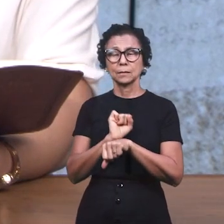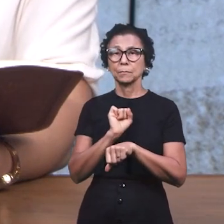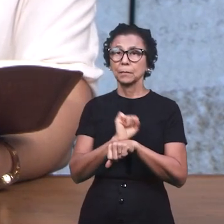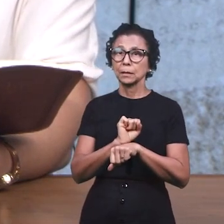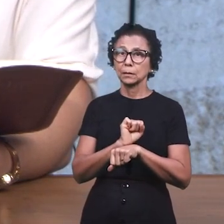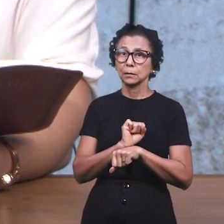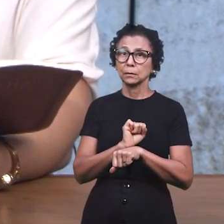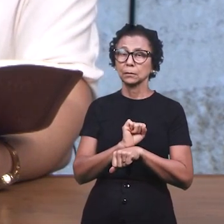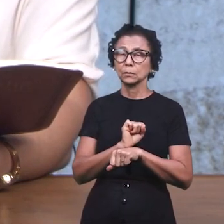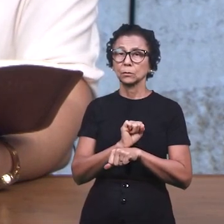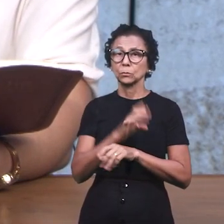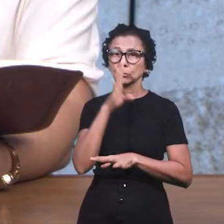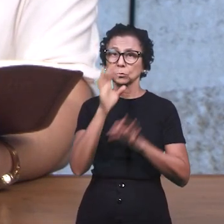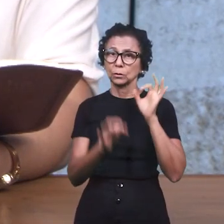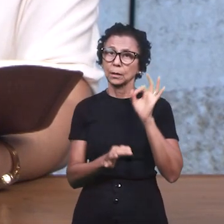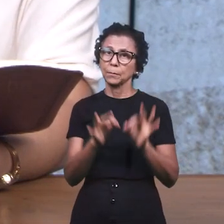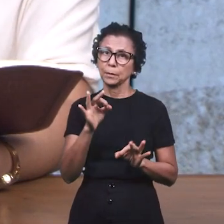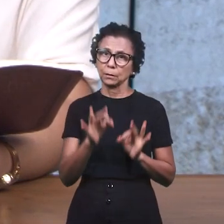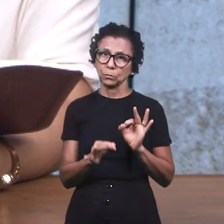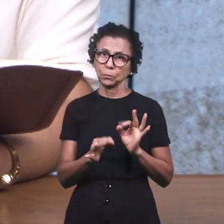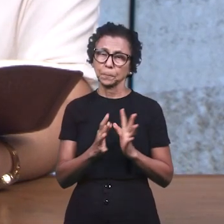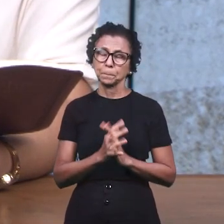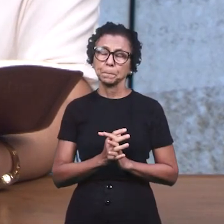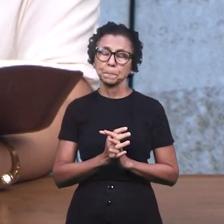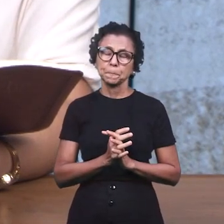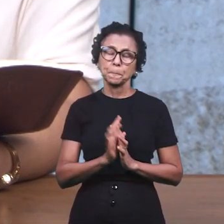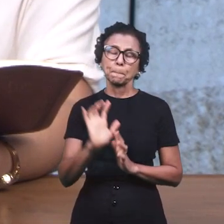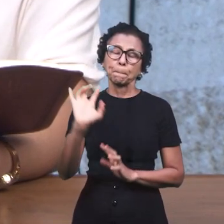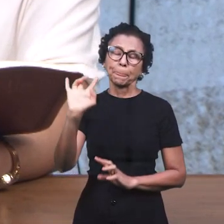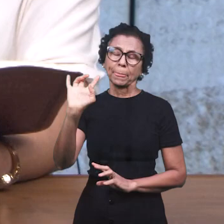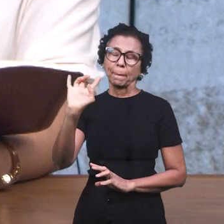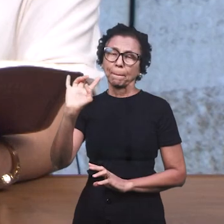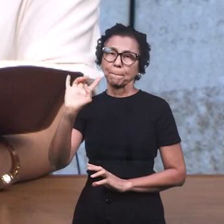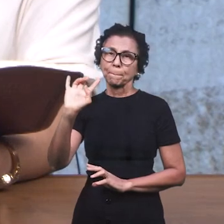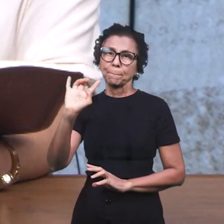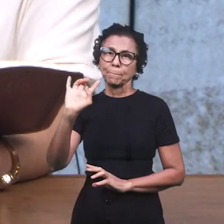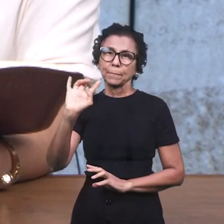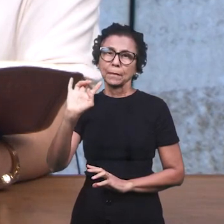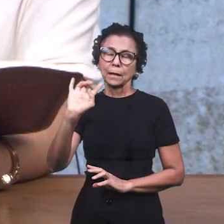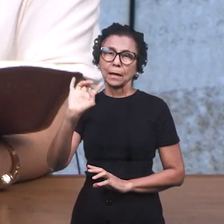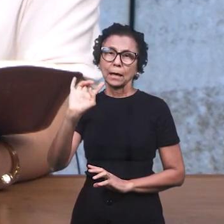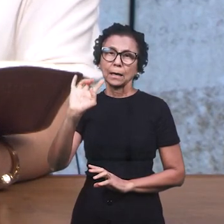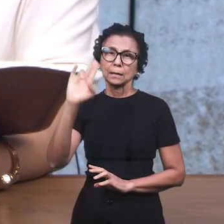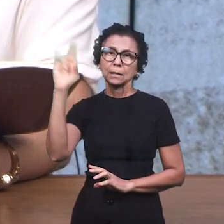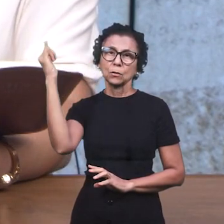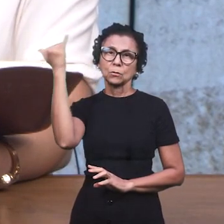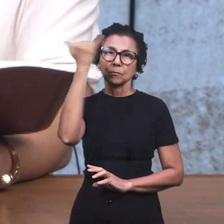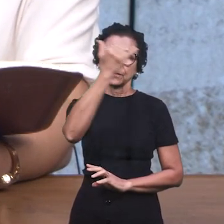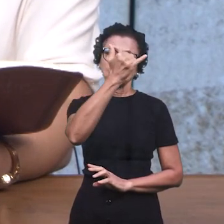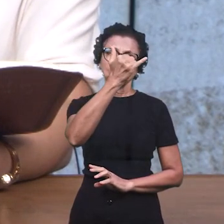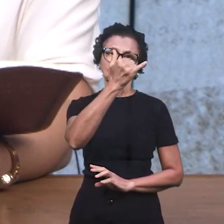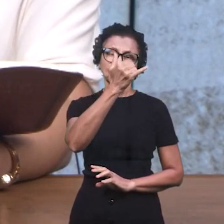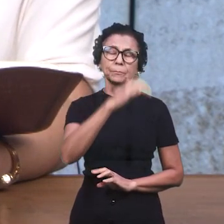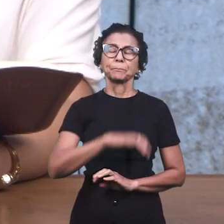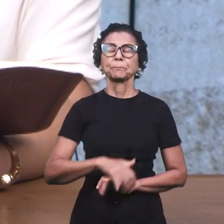lhe havia de fazer. Depois disse, pois, o Senhor a